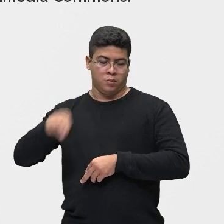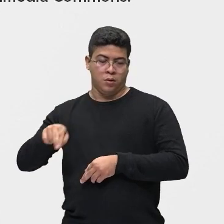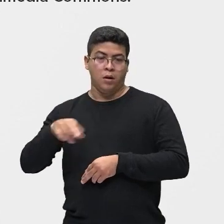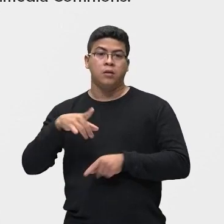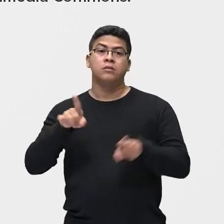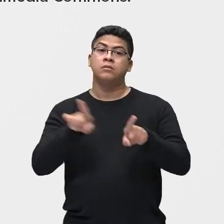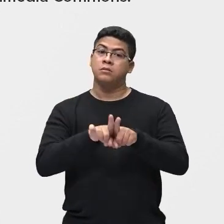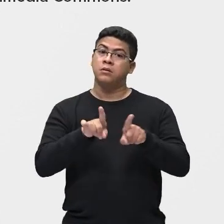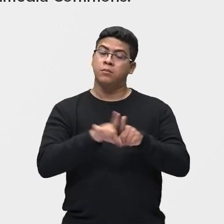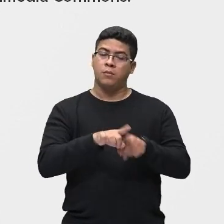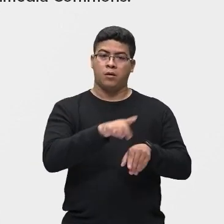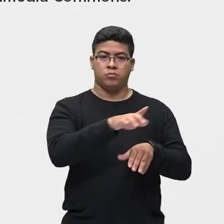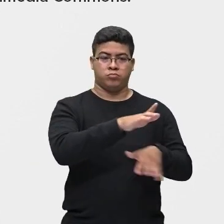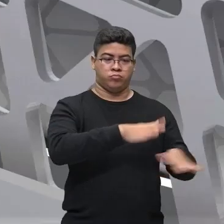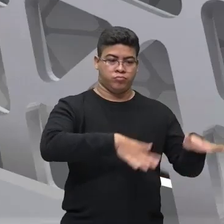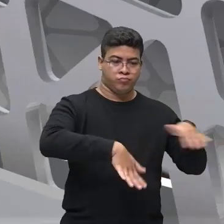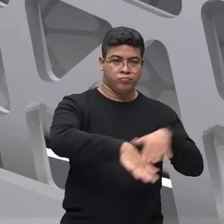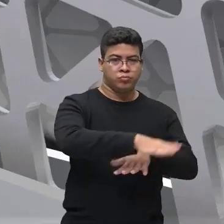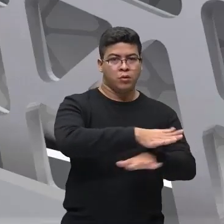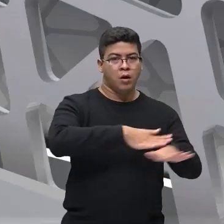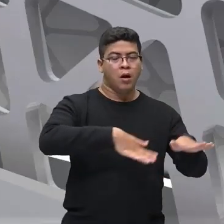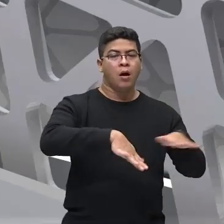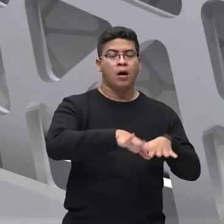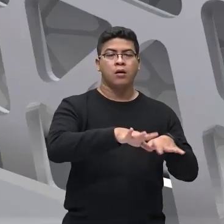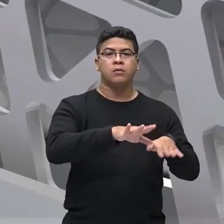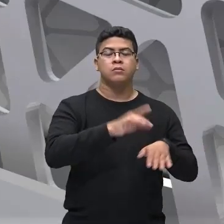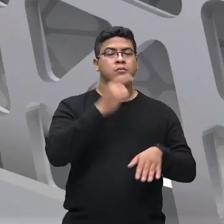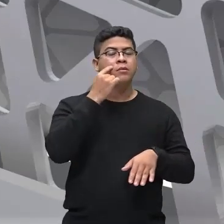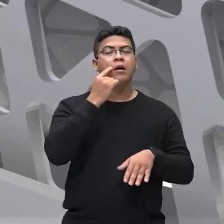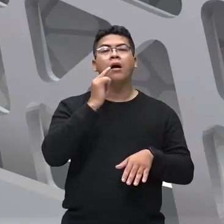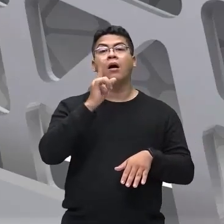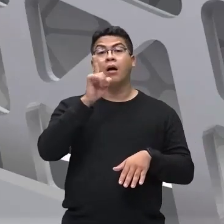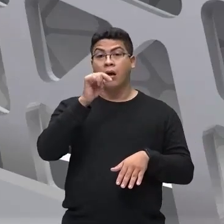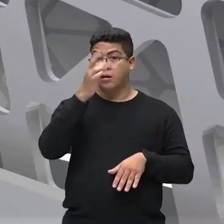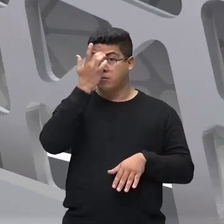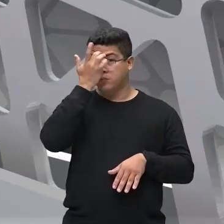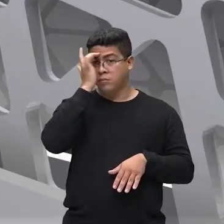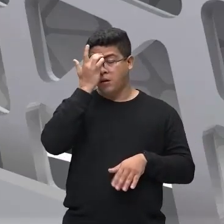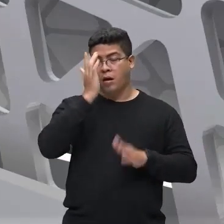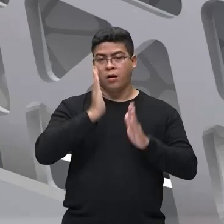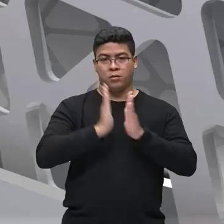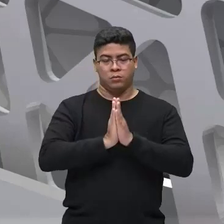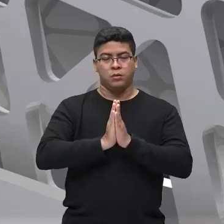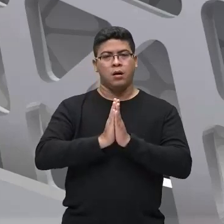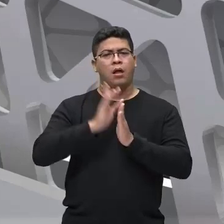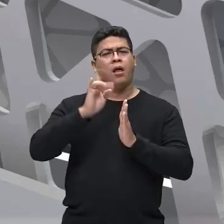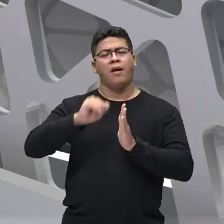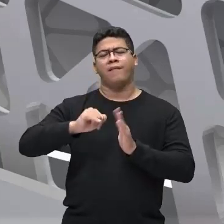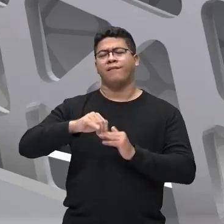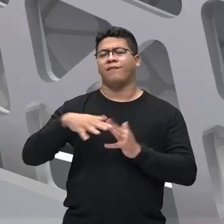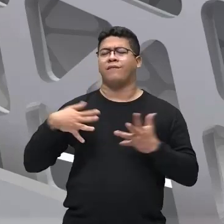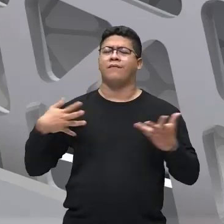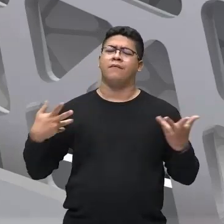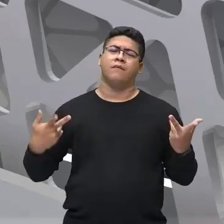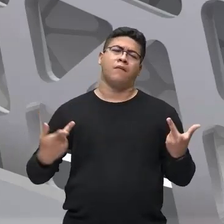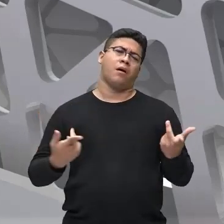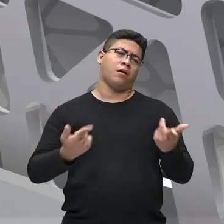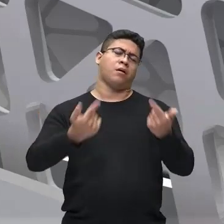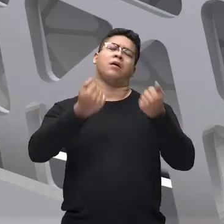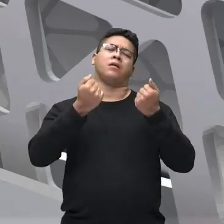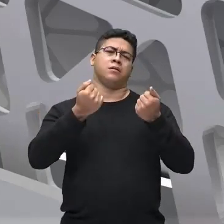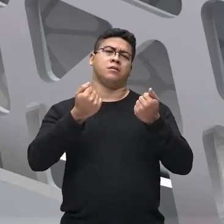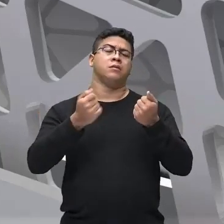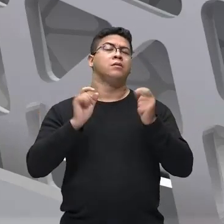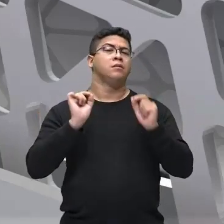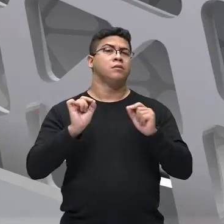para vocês, que o hinduísmo é uma tradição religiosa riquíssima em rituais e cerimônias